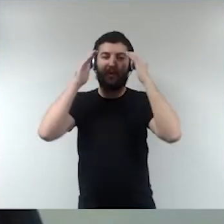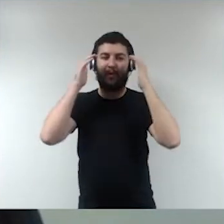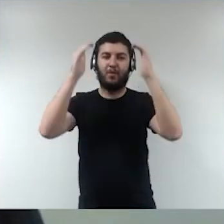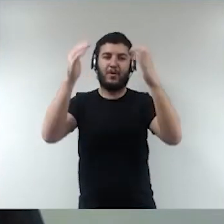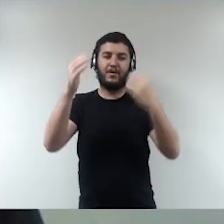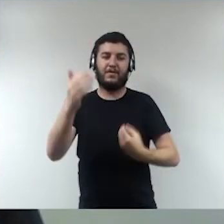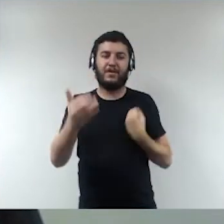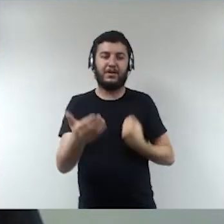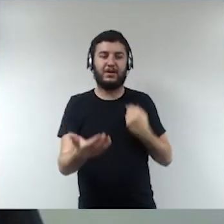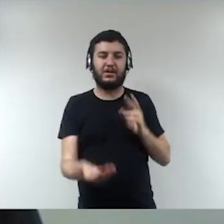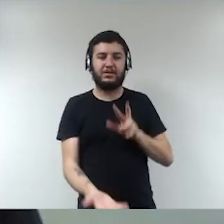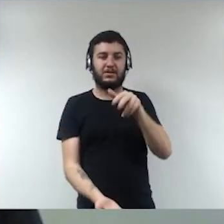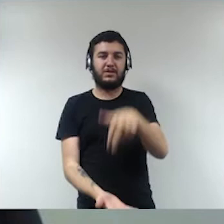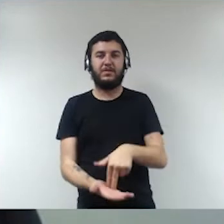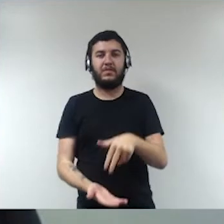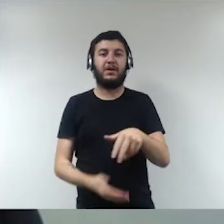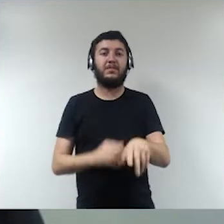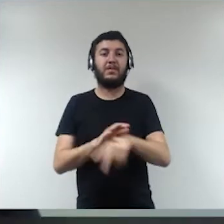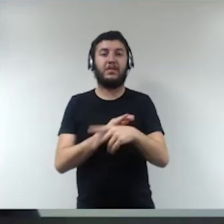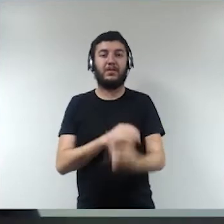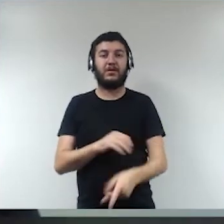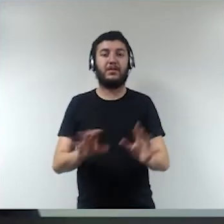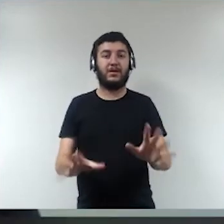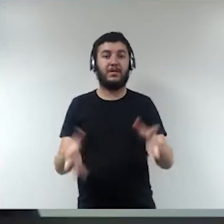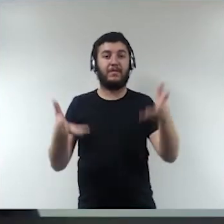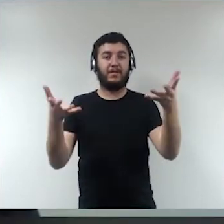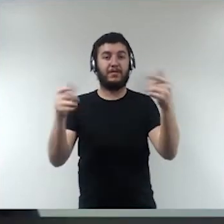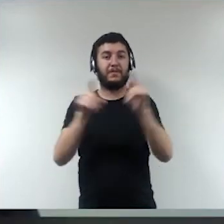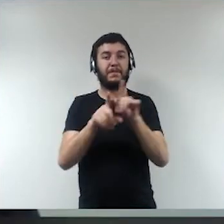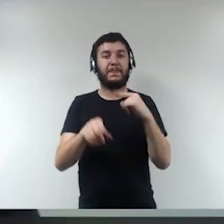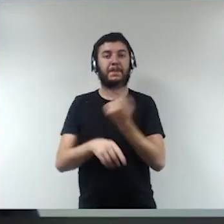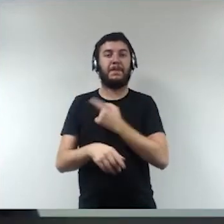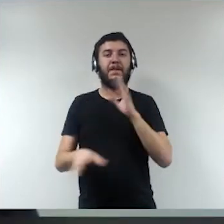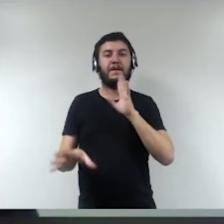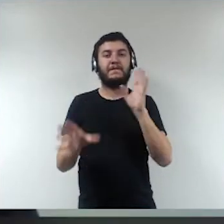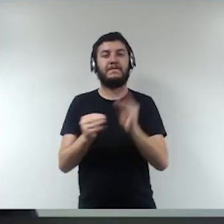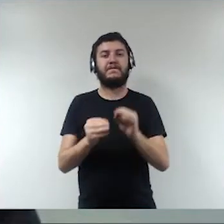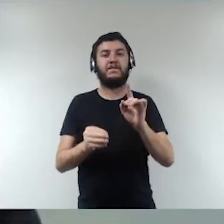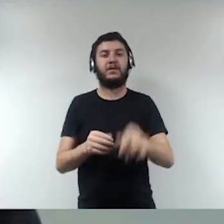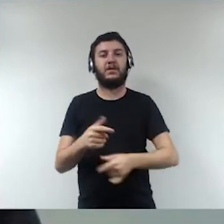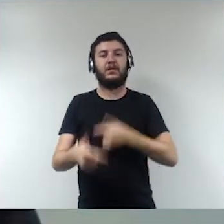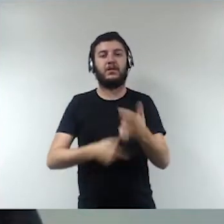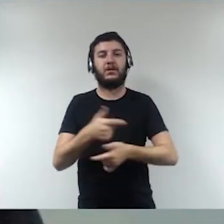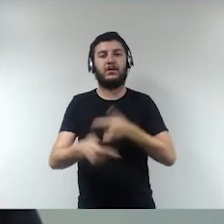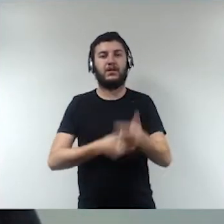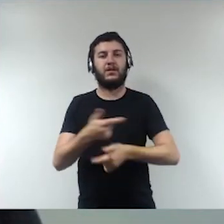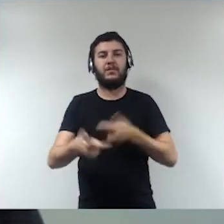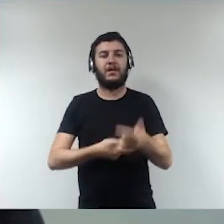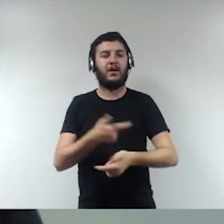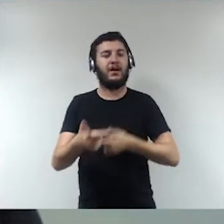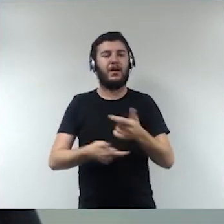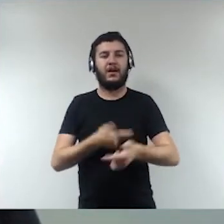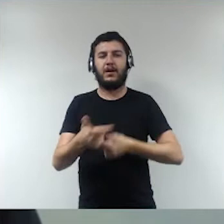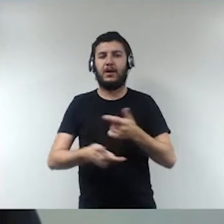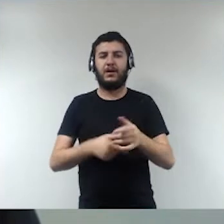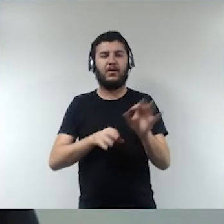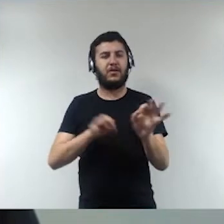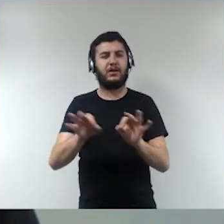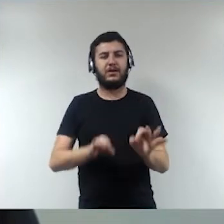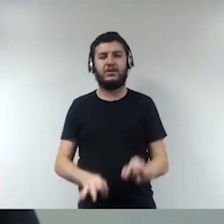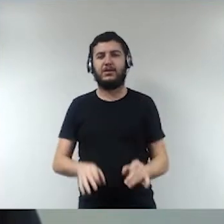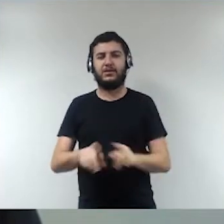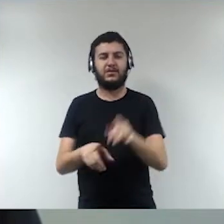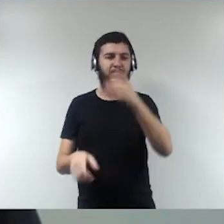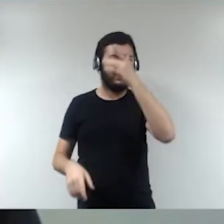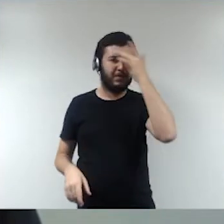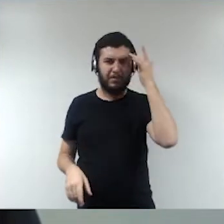evento, um evento que é fruto da inteligência e da genialidade de alguns homens de